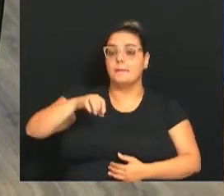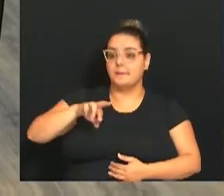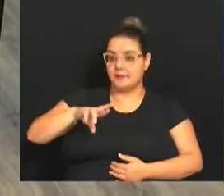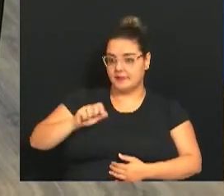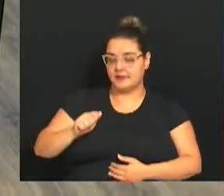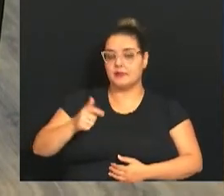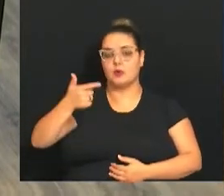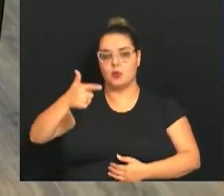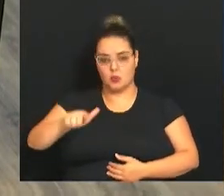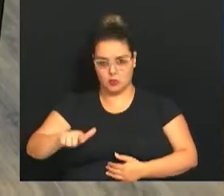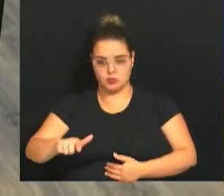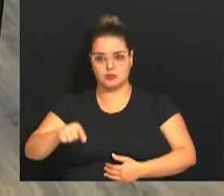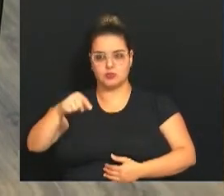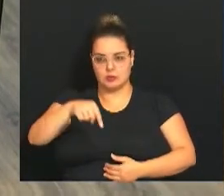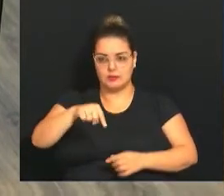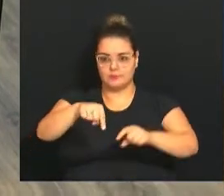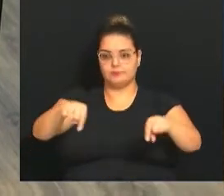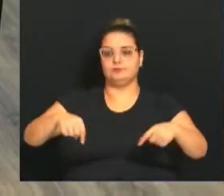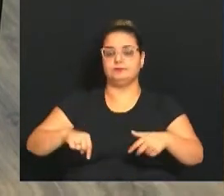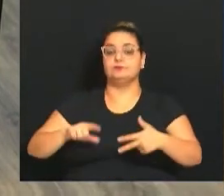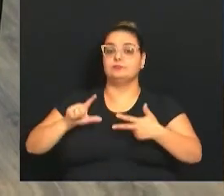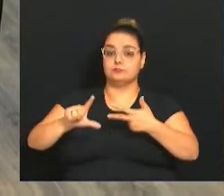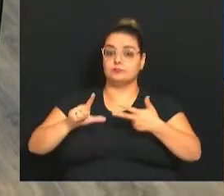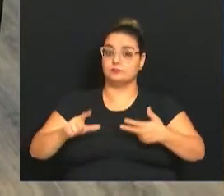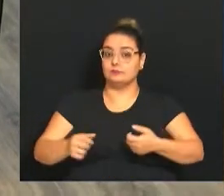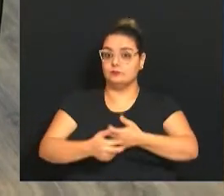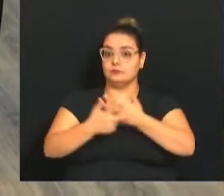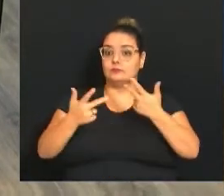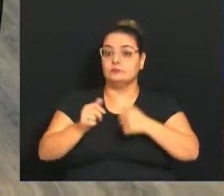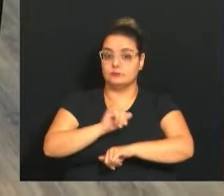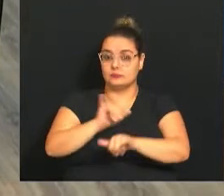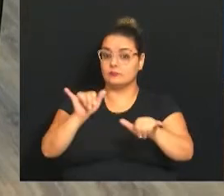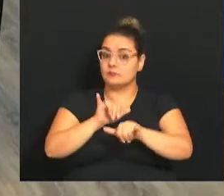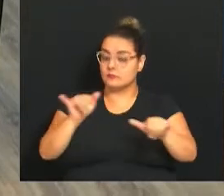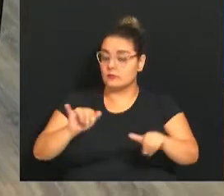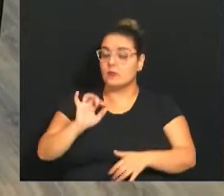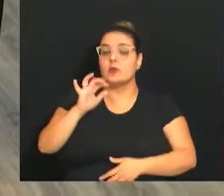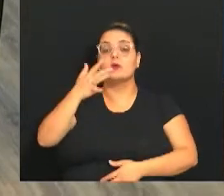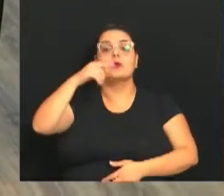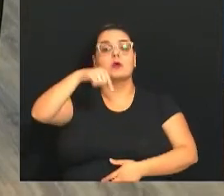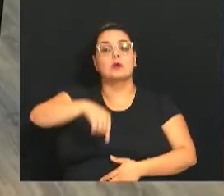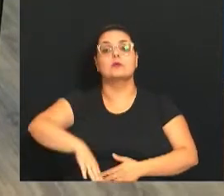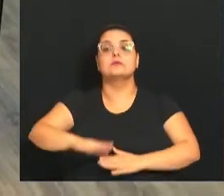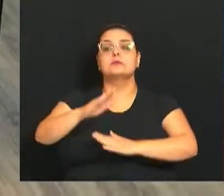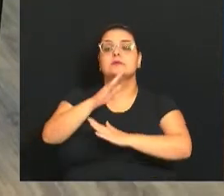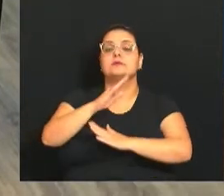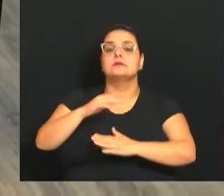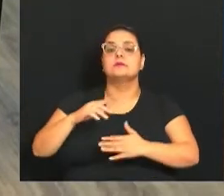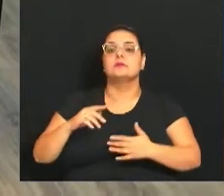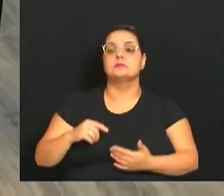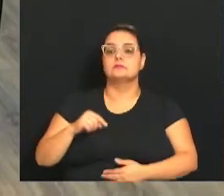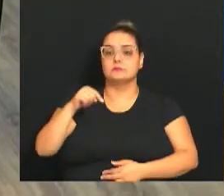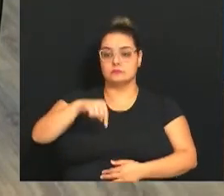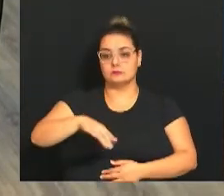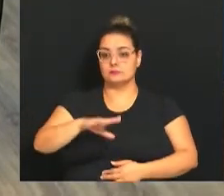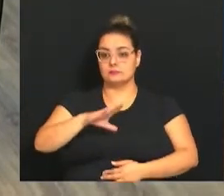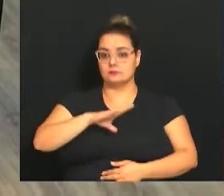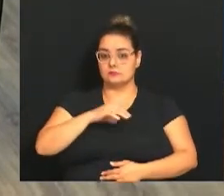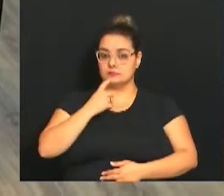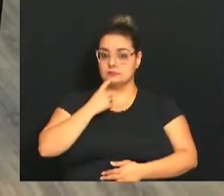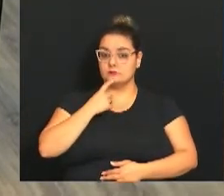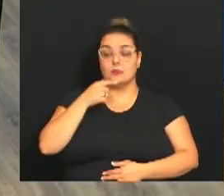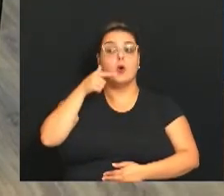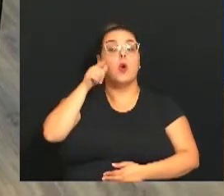estúdios, porque agora é hora das notícias do Legislativo, do que acontece aqui na Câmara de Campinas, até porque, Mirna, ontem